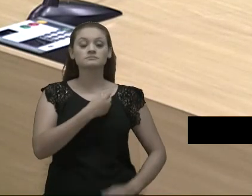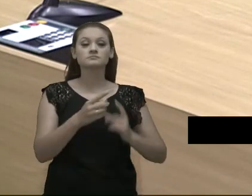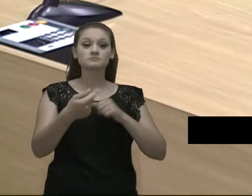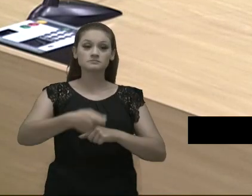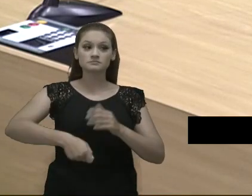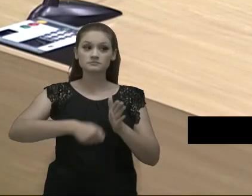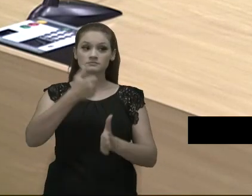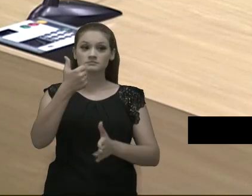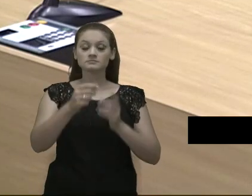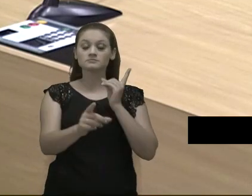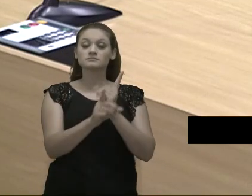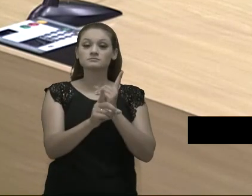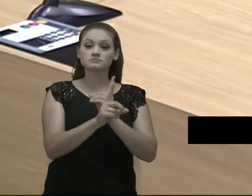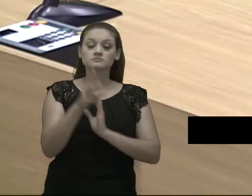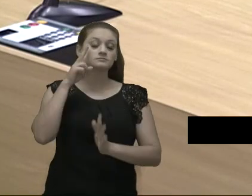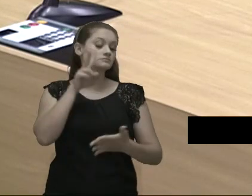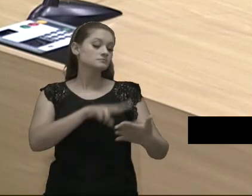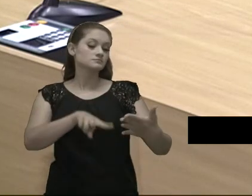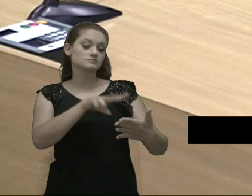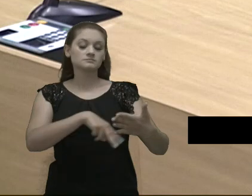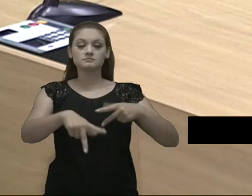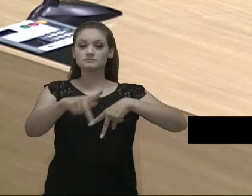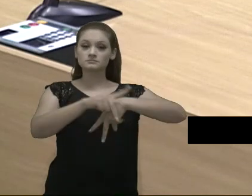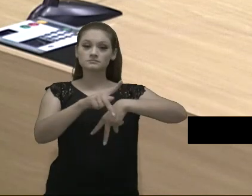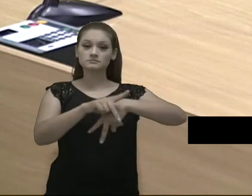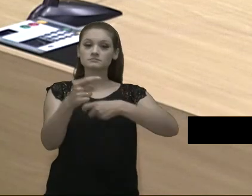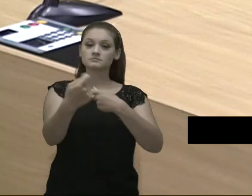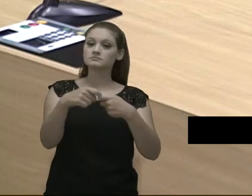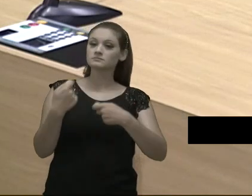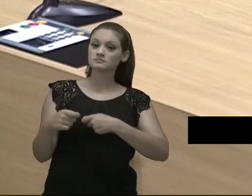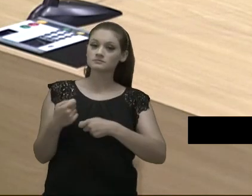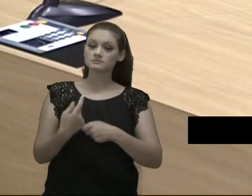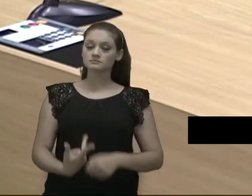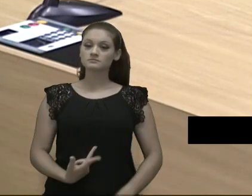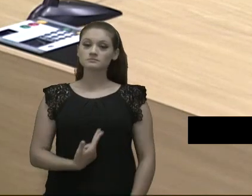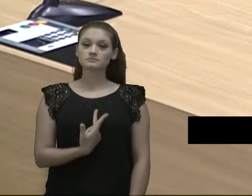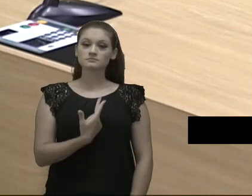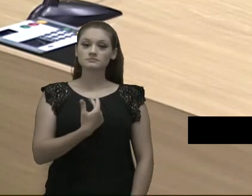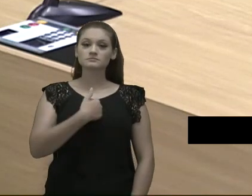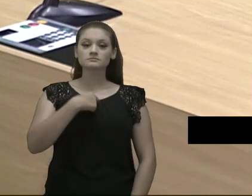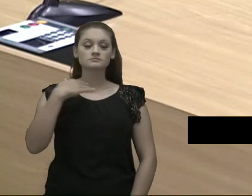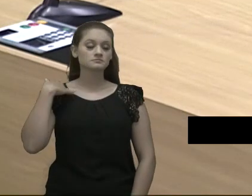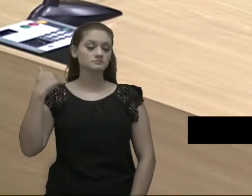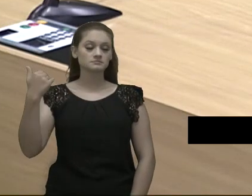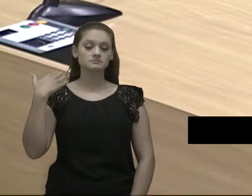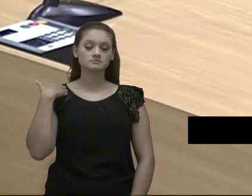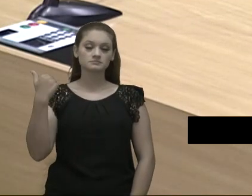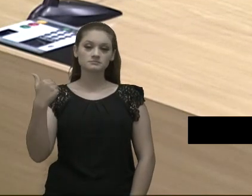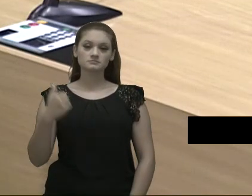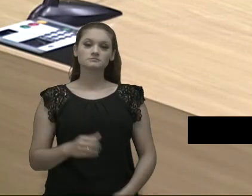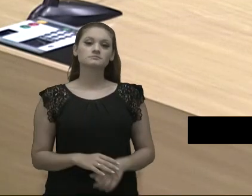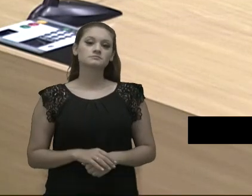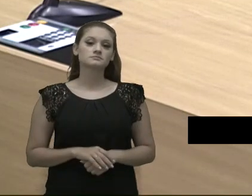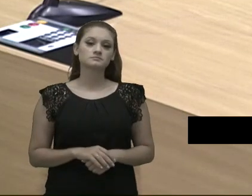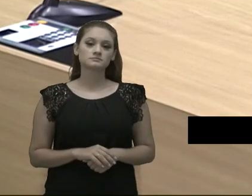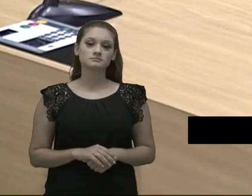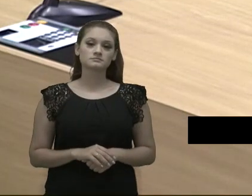paciente. É avaliado esse paciente necessitando de intervenção cirúrgica. Eu sou acionado.